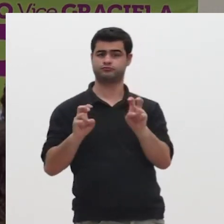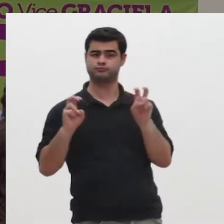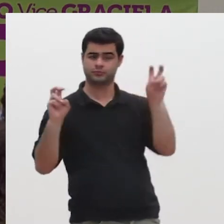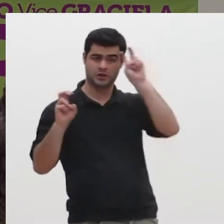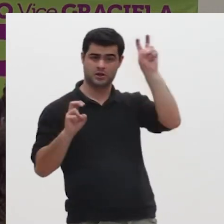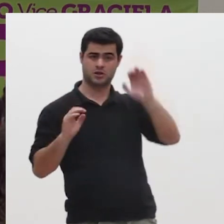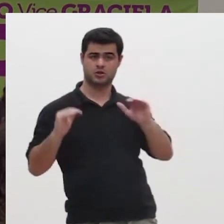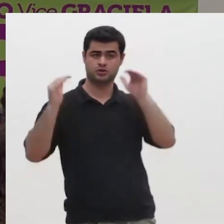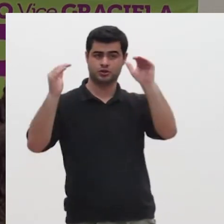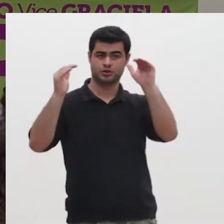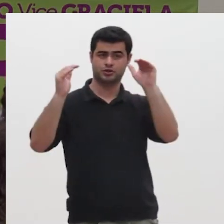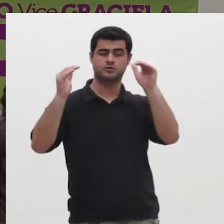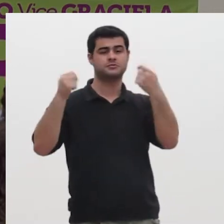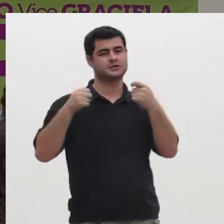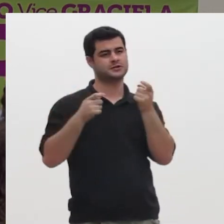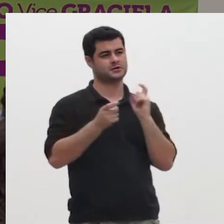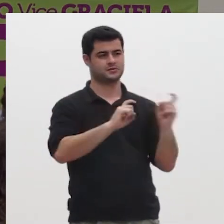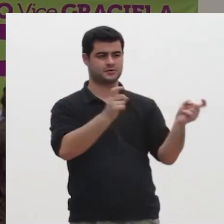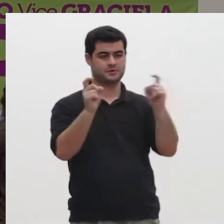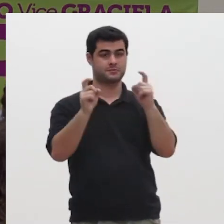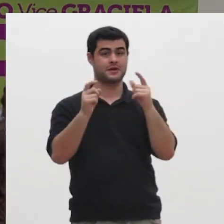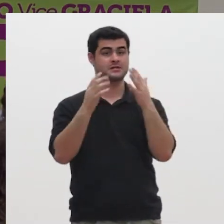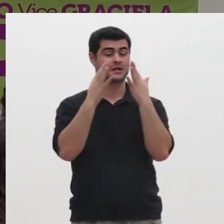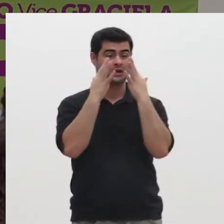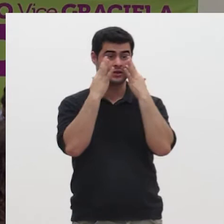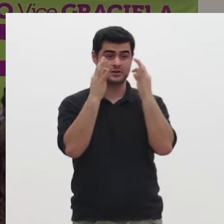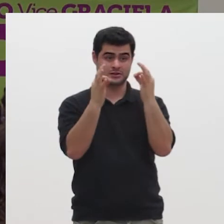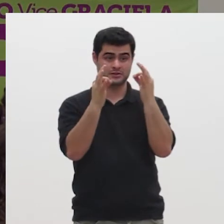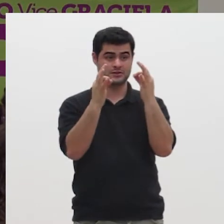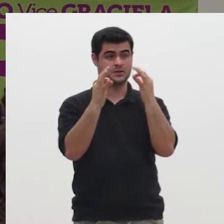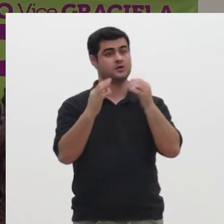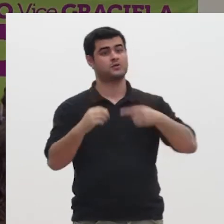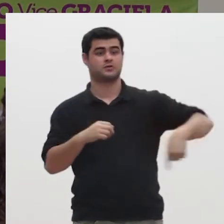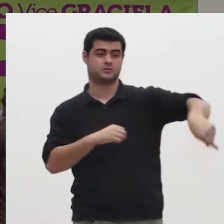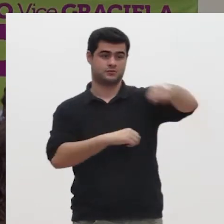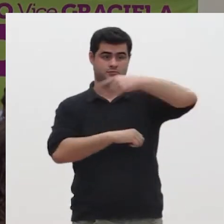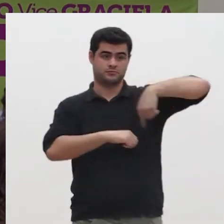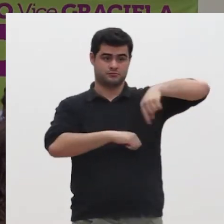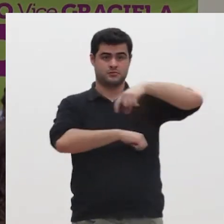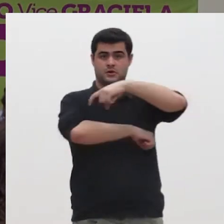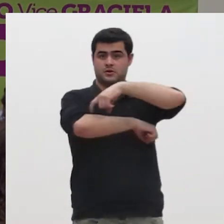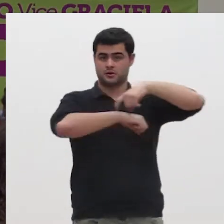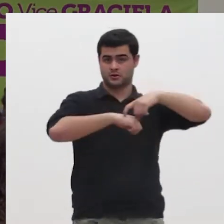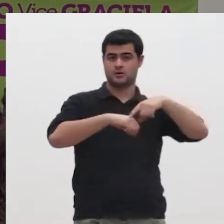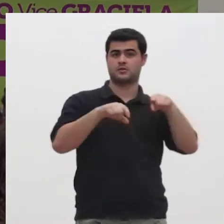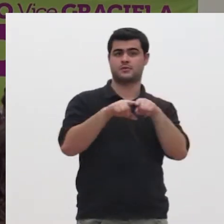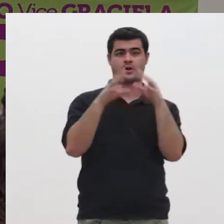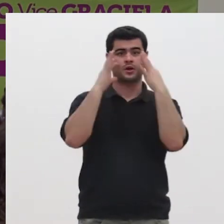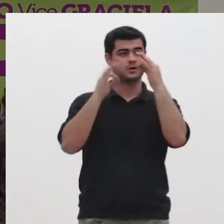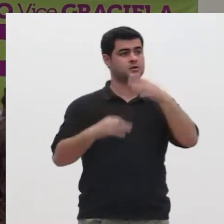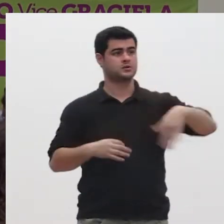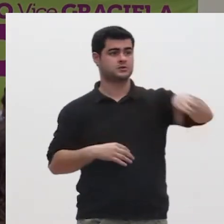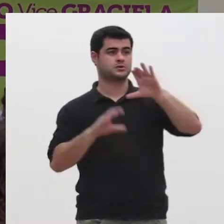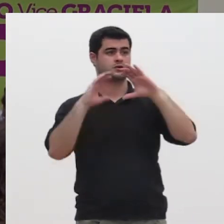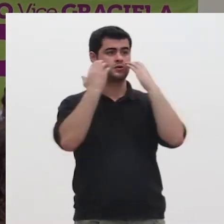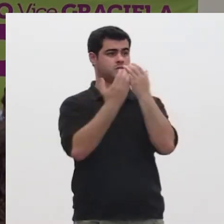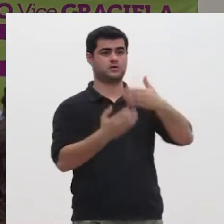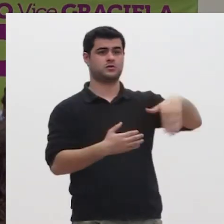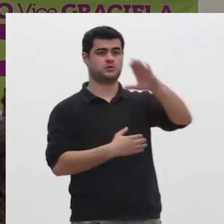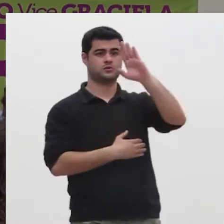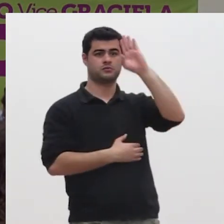essa discussão na mesa. Mas atenção, comunidade aqui das agrárias, atenção comunidade universitária, nós temos que fazer isso com